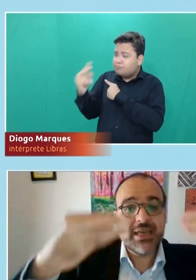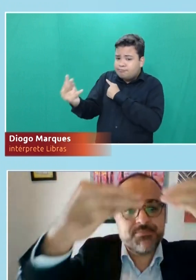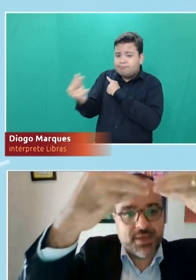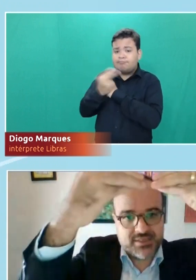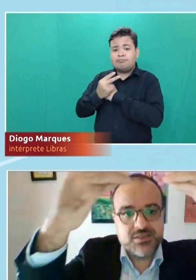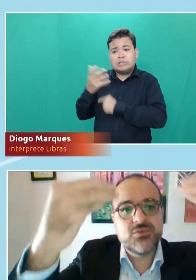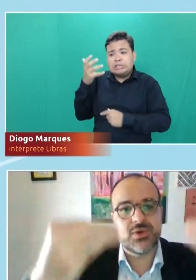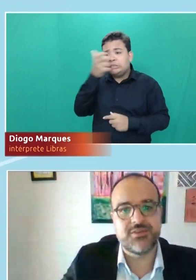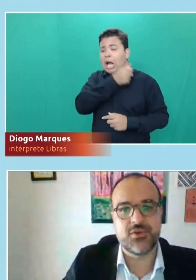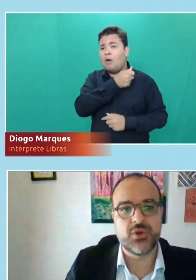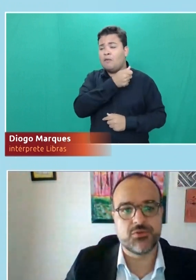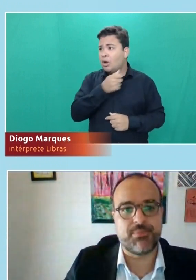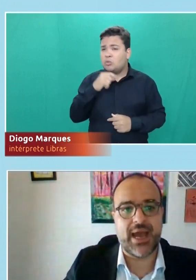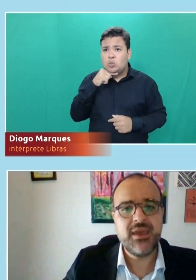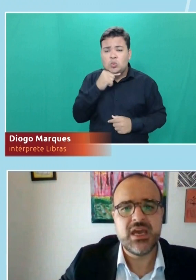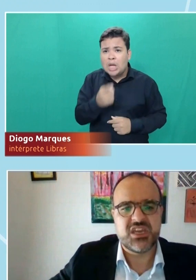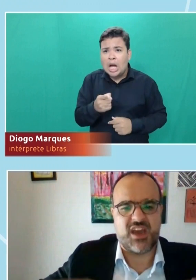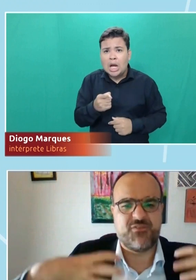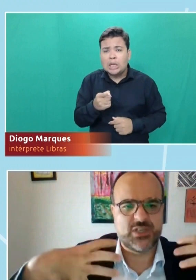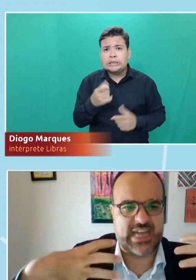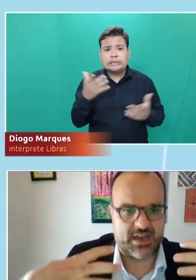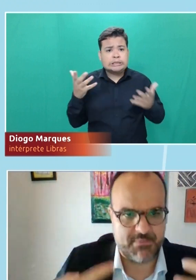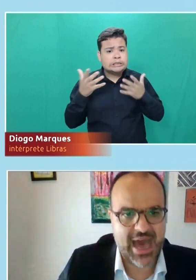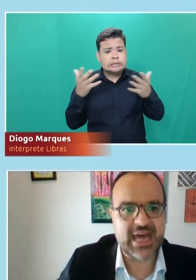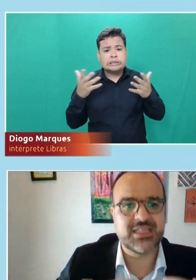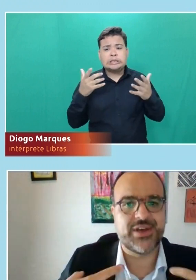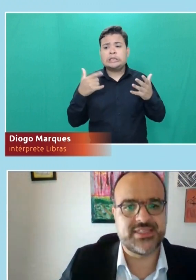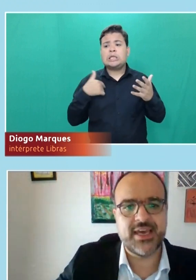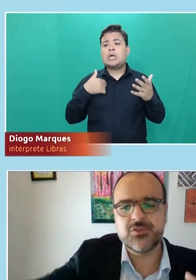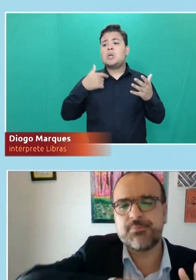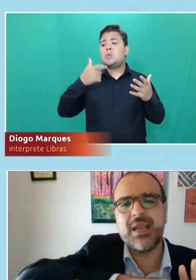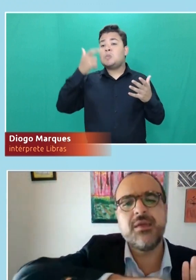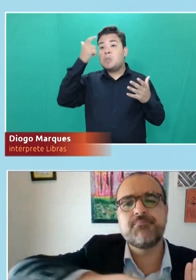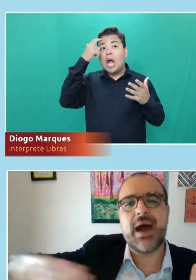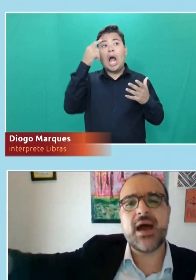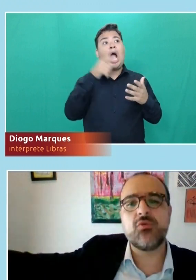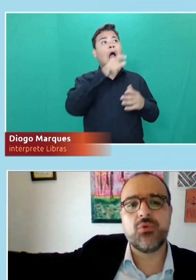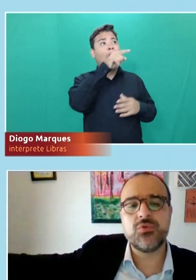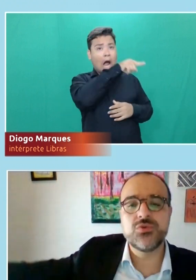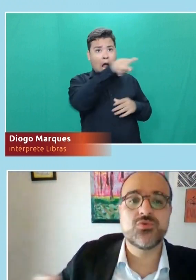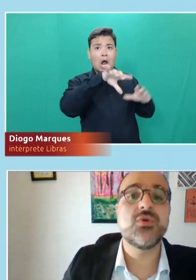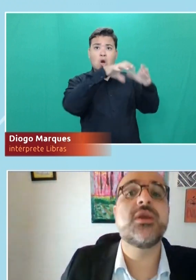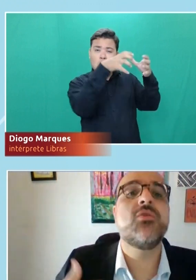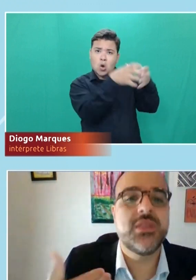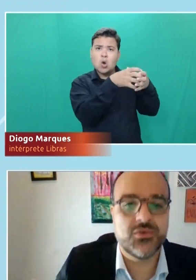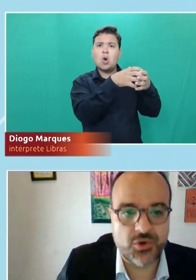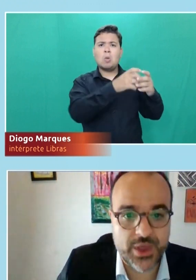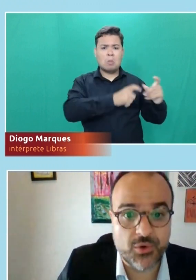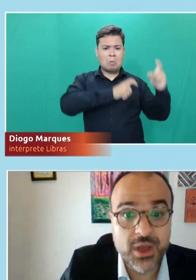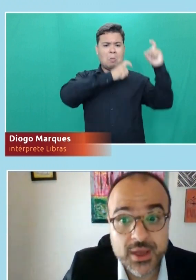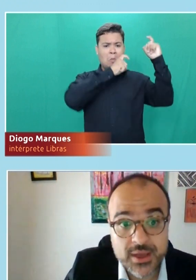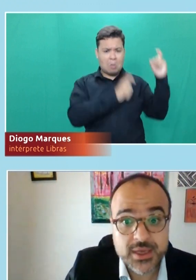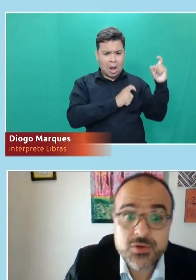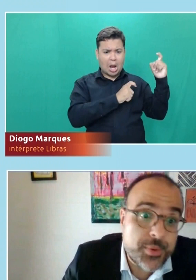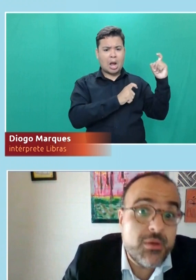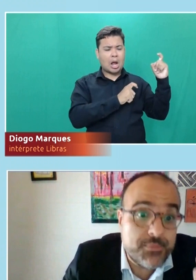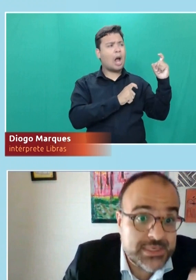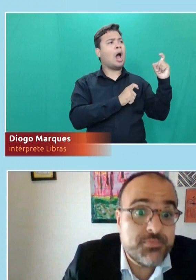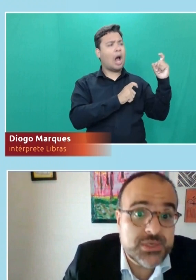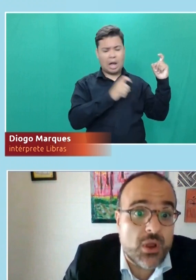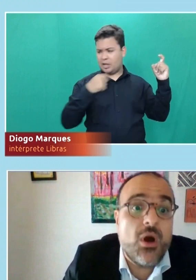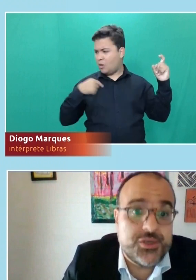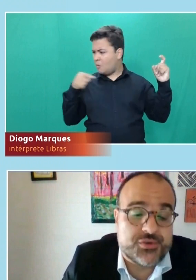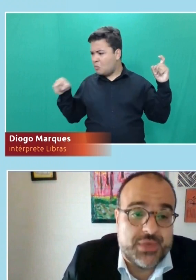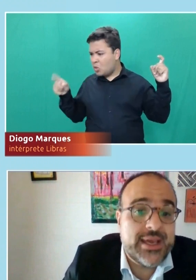ao que há de mais parecido com essa figura do pai, que é a força armada, o exército, para limpar o mundo de tudo aquilo que não sou eu. Isso é um